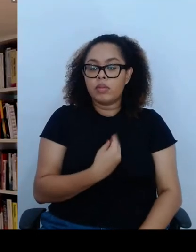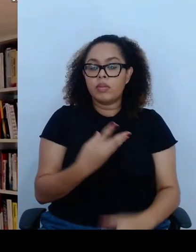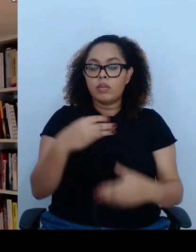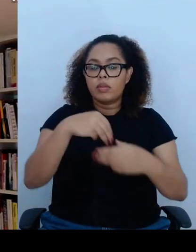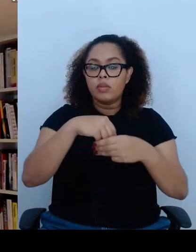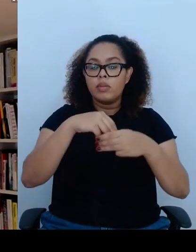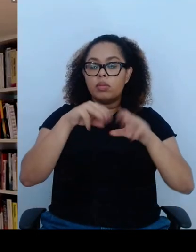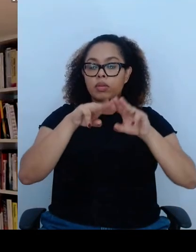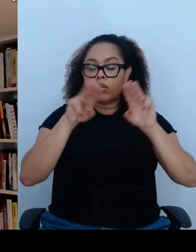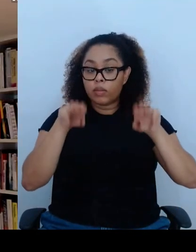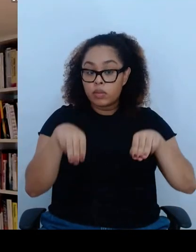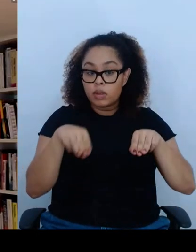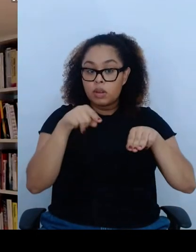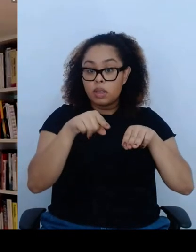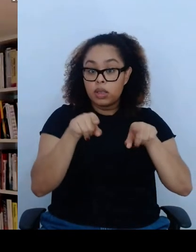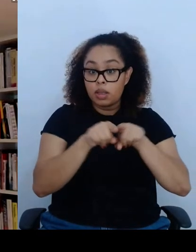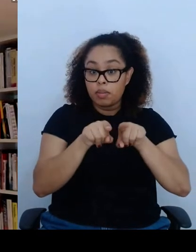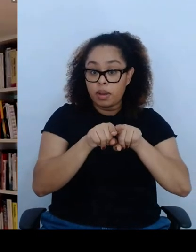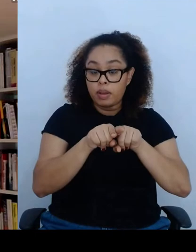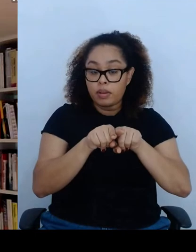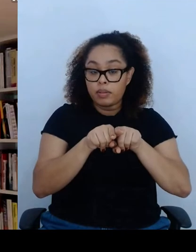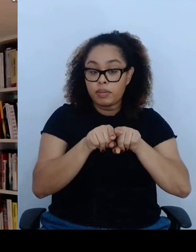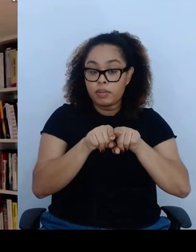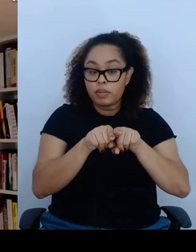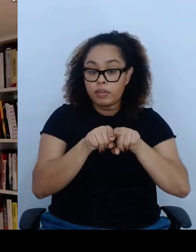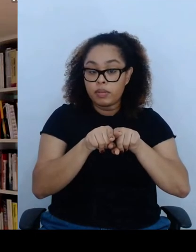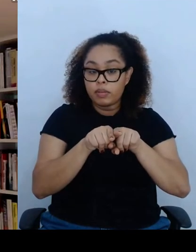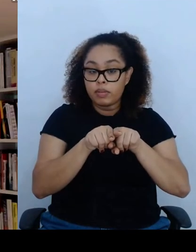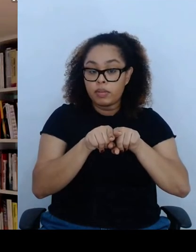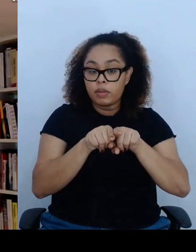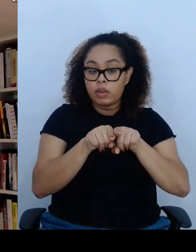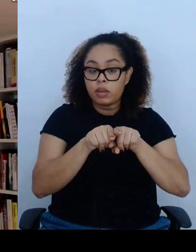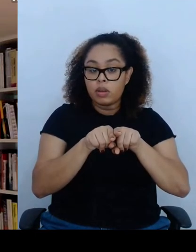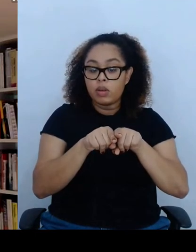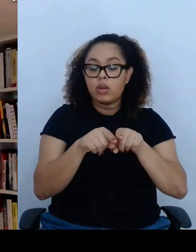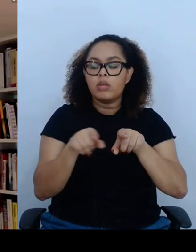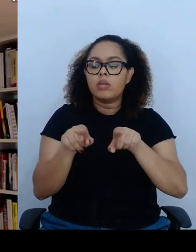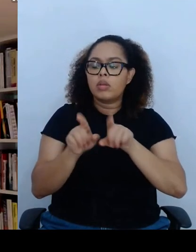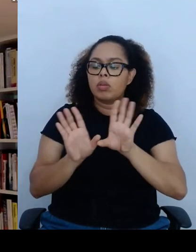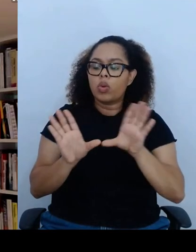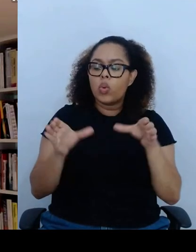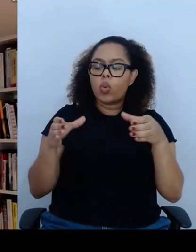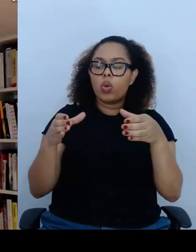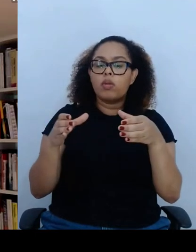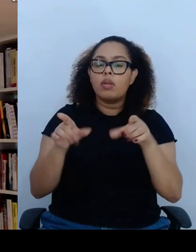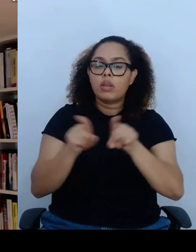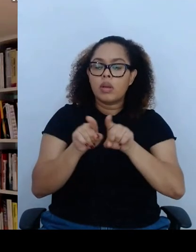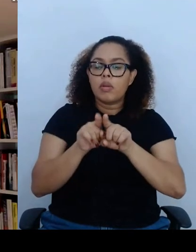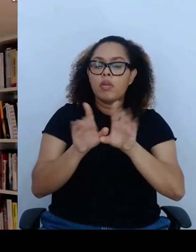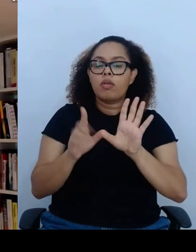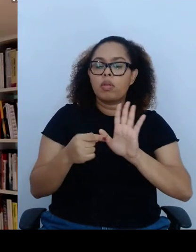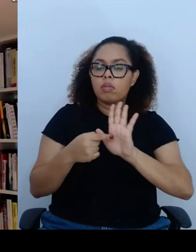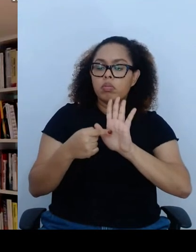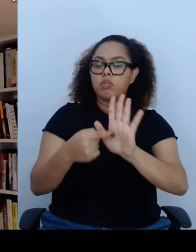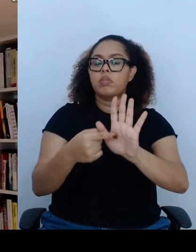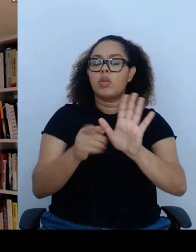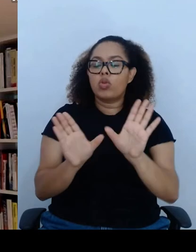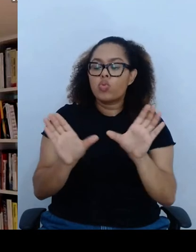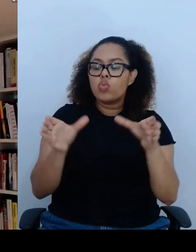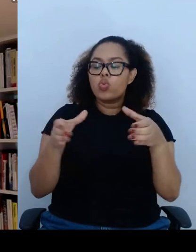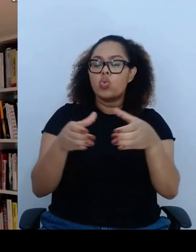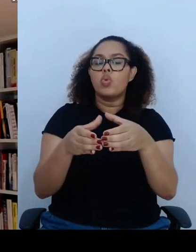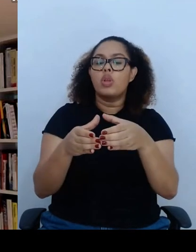também bem como uma grande coletiva internacional como sempre Fazemos uma coletivo de Exposição coletiva